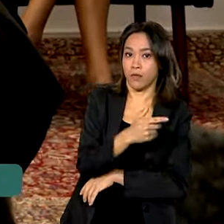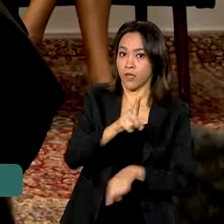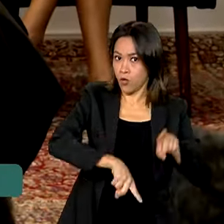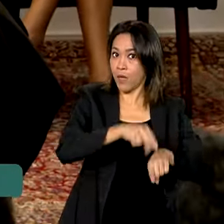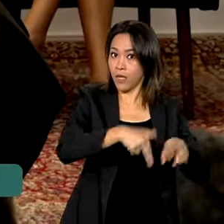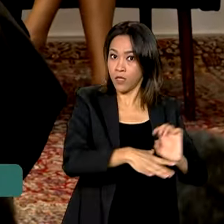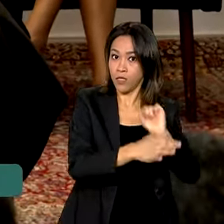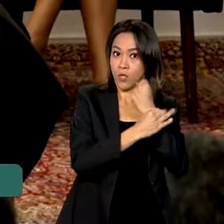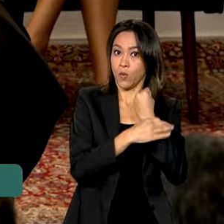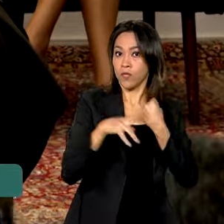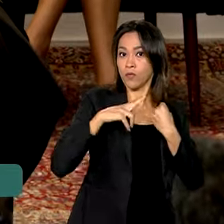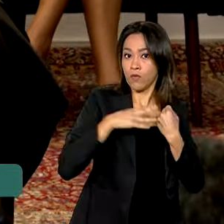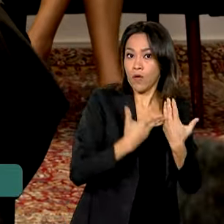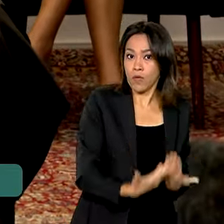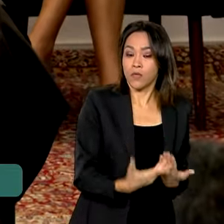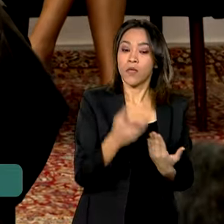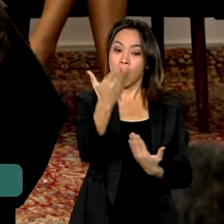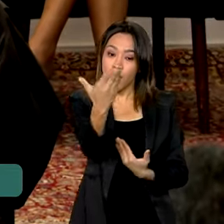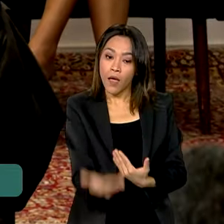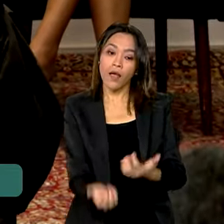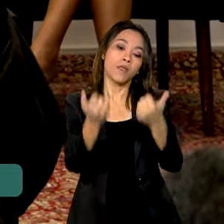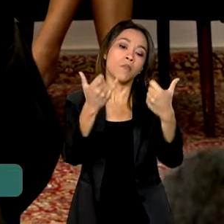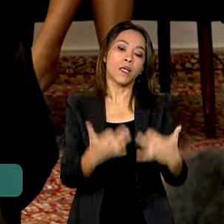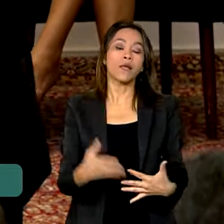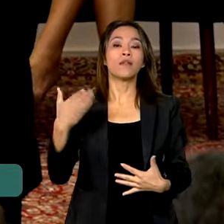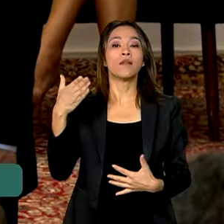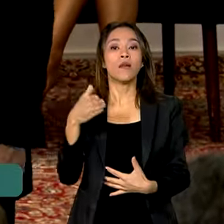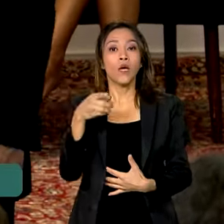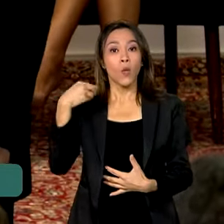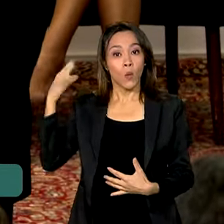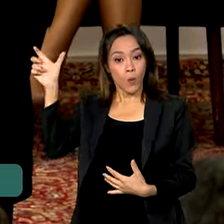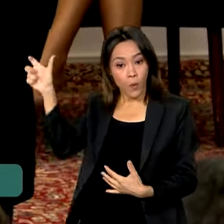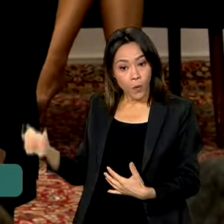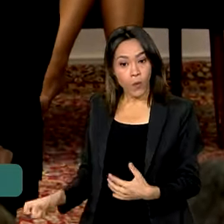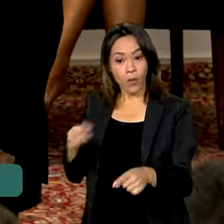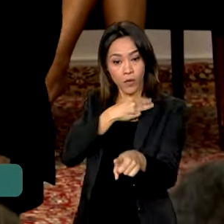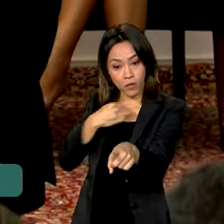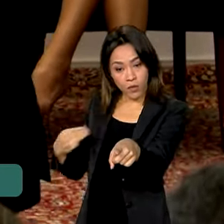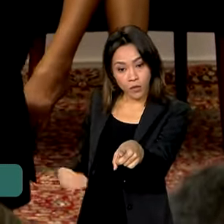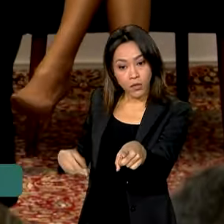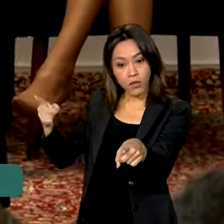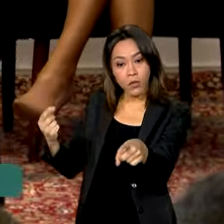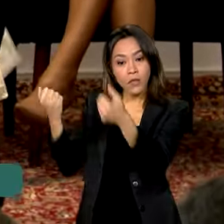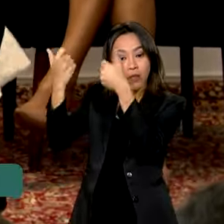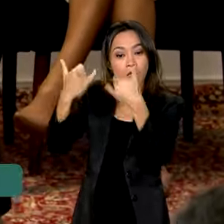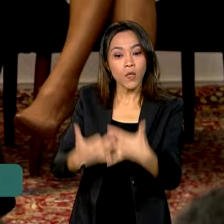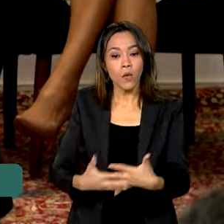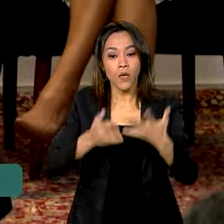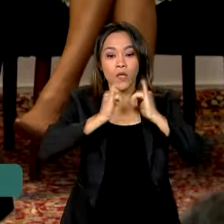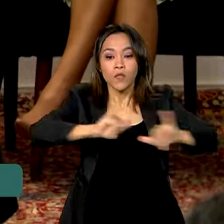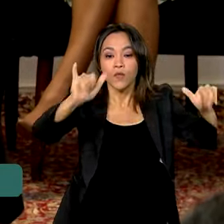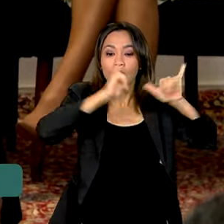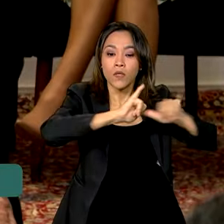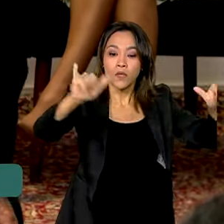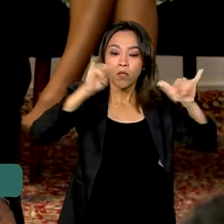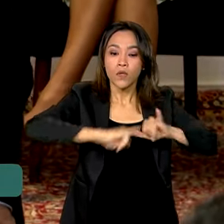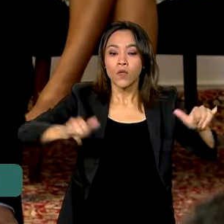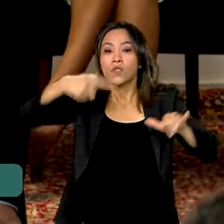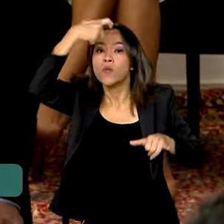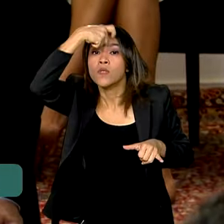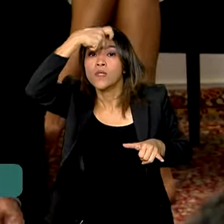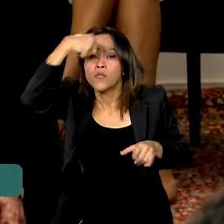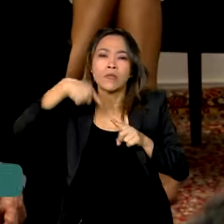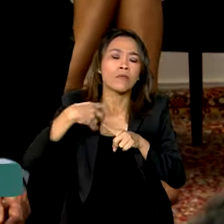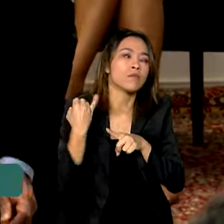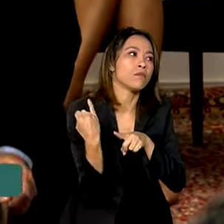de Prevenção de Acidentes do Trabalho, o ministro do Trabalho e Emprego falou que as campanhas são fundamentais, mas